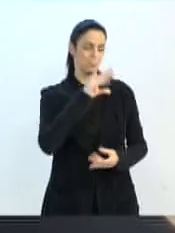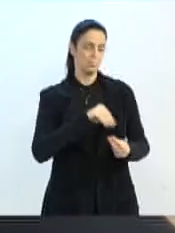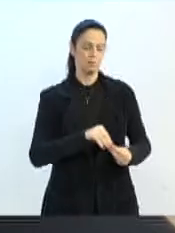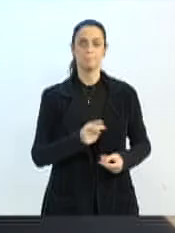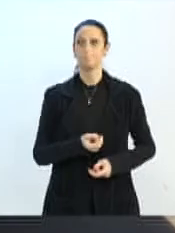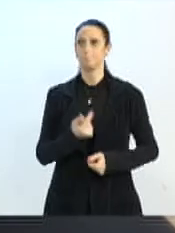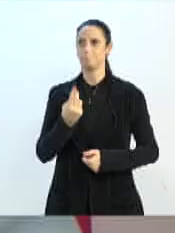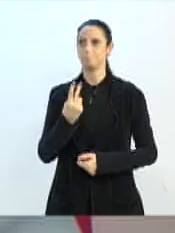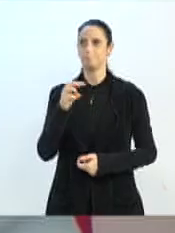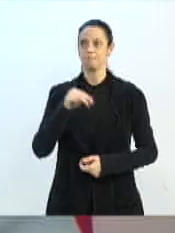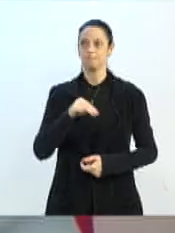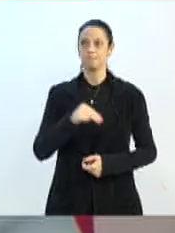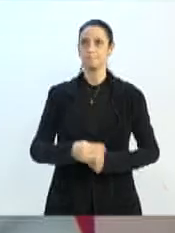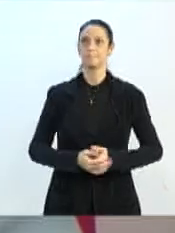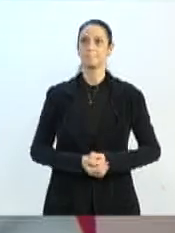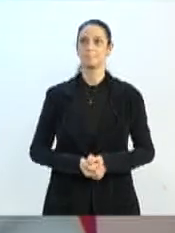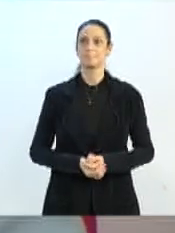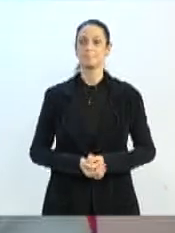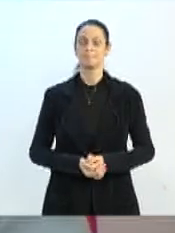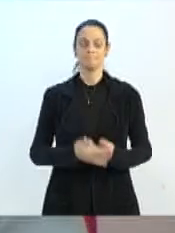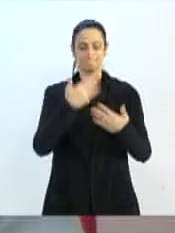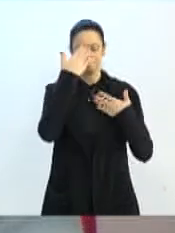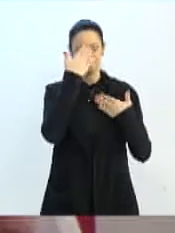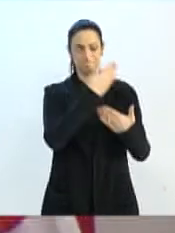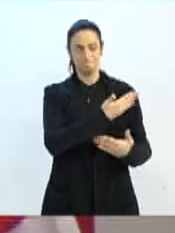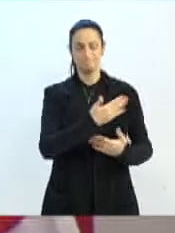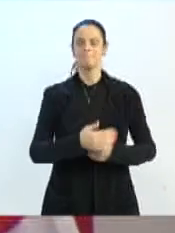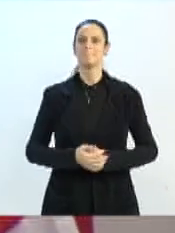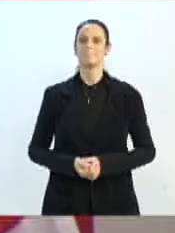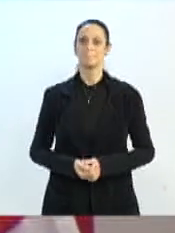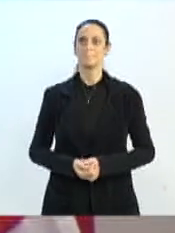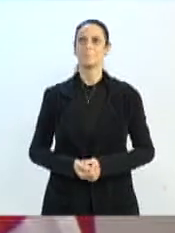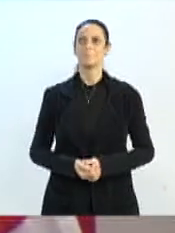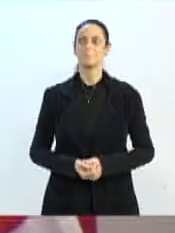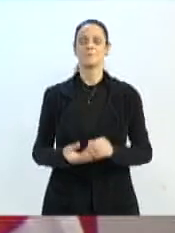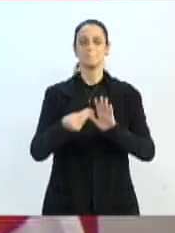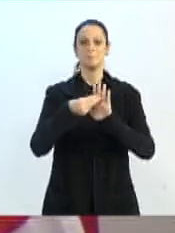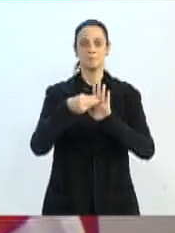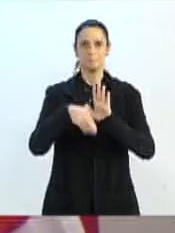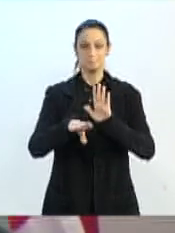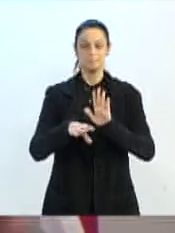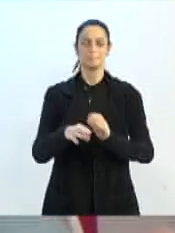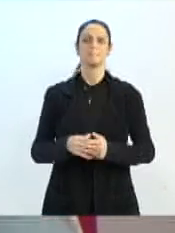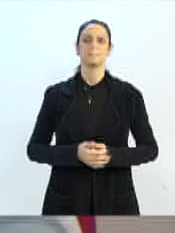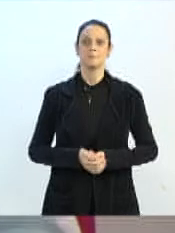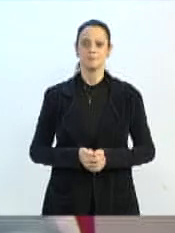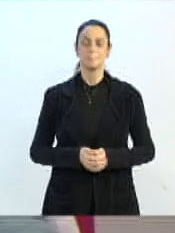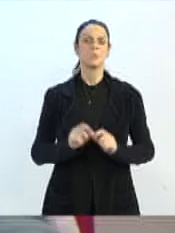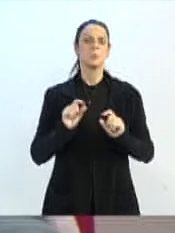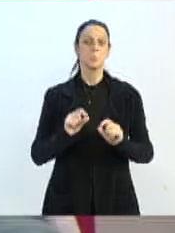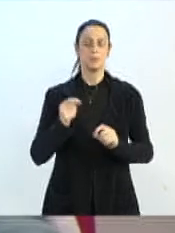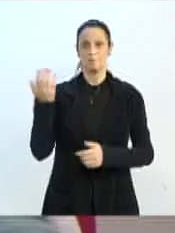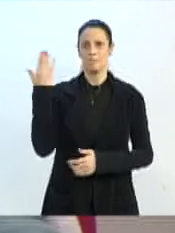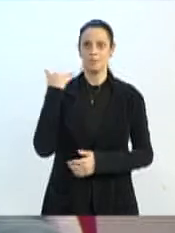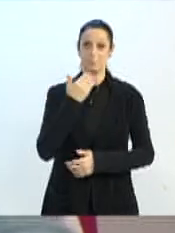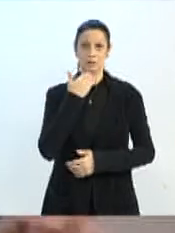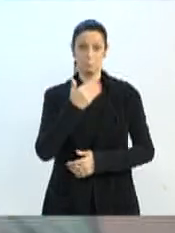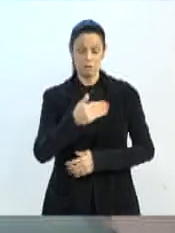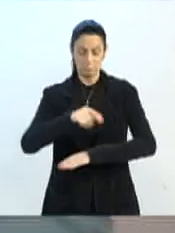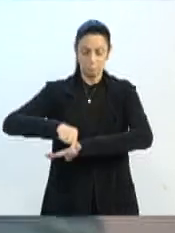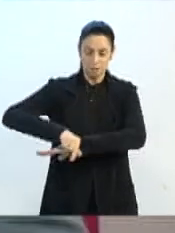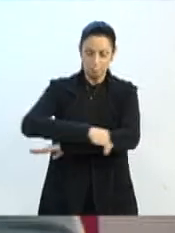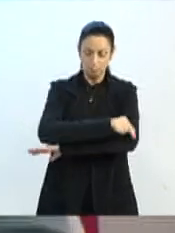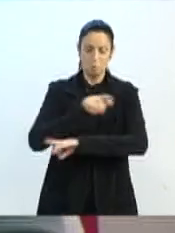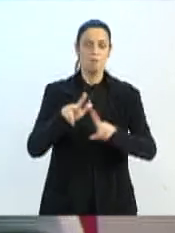Mais 2 minutos, Vossa Excelência. Obrigada. Que é a indicação atendida do conserto de calçada da rua Renato de